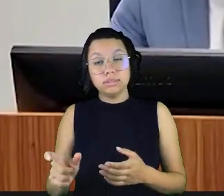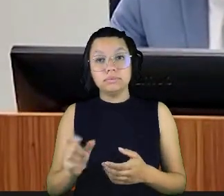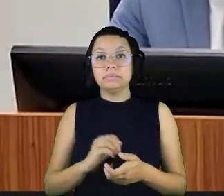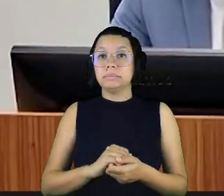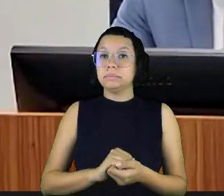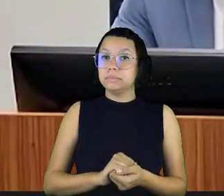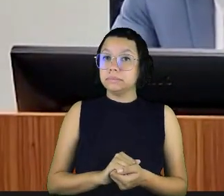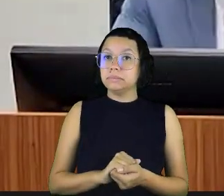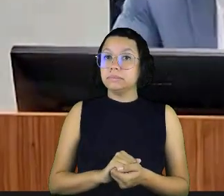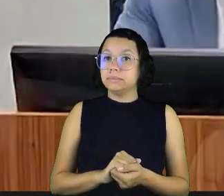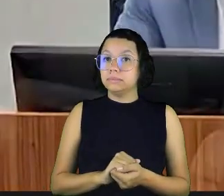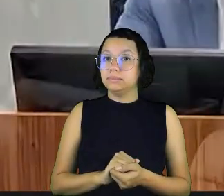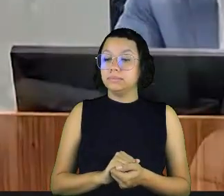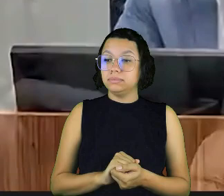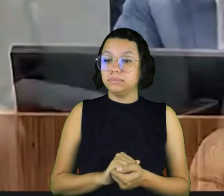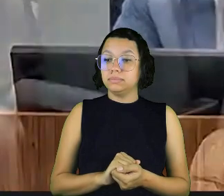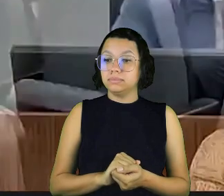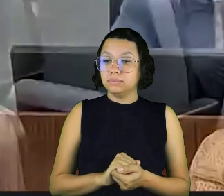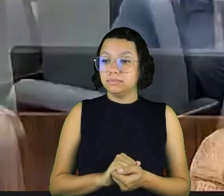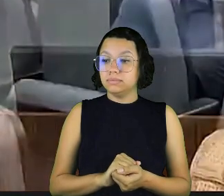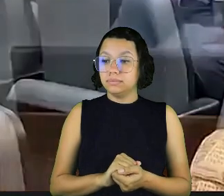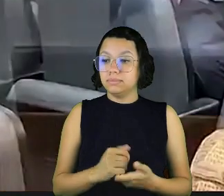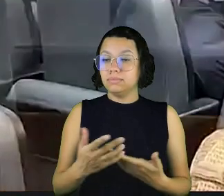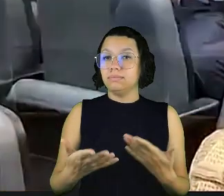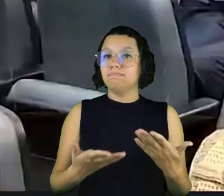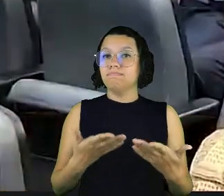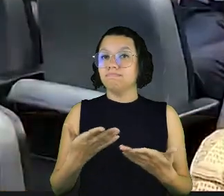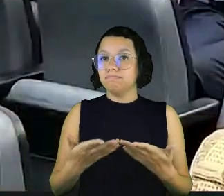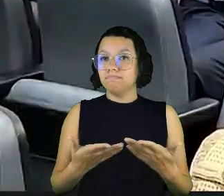Influência na lei de abuso, né? Uhum.